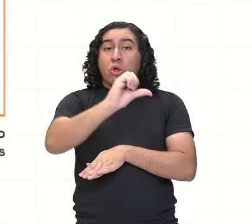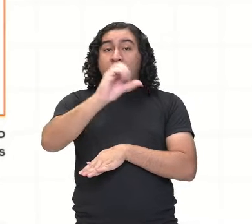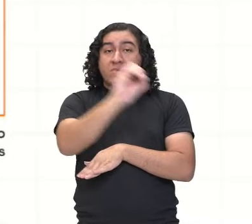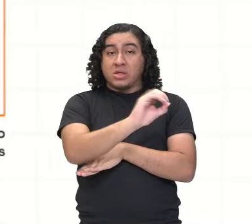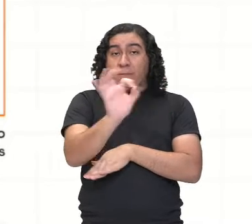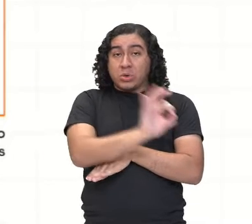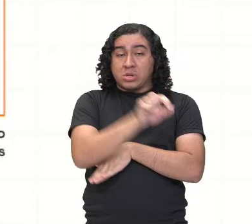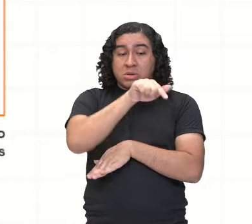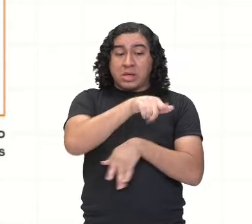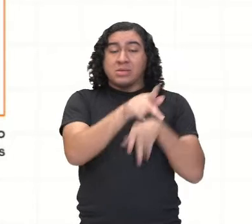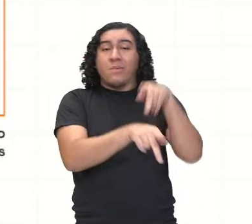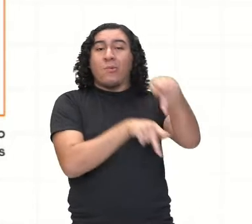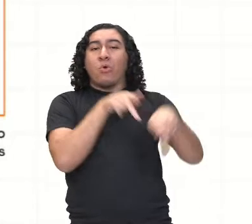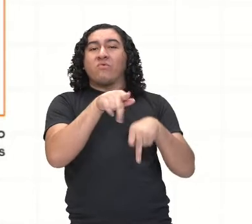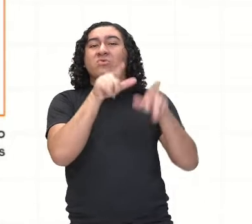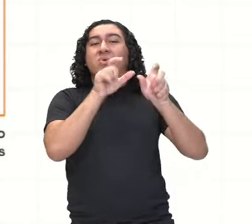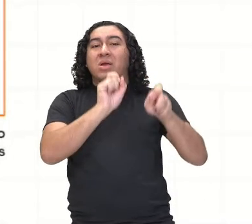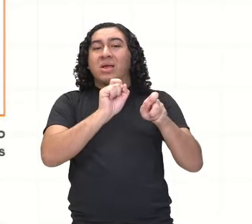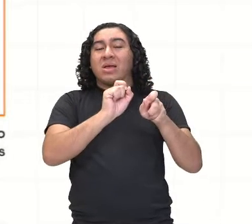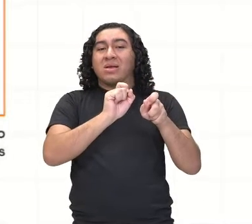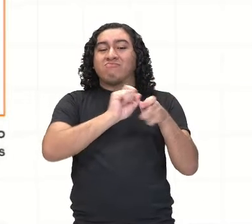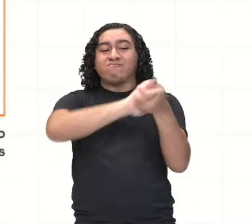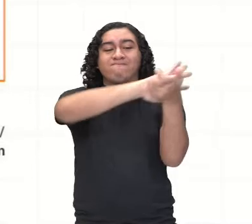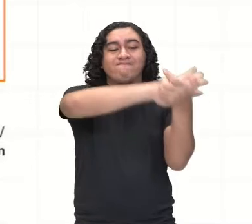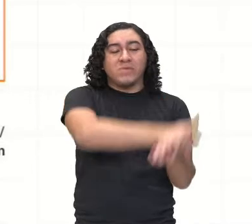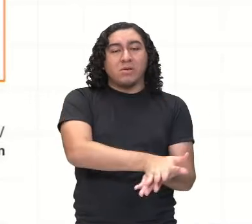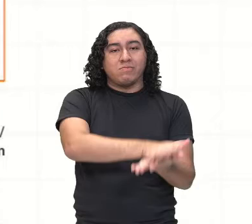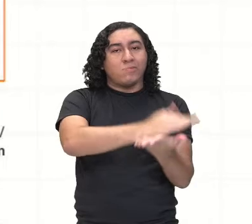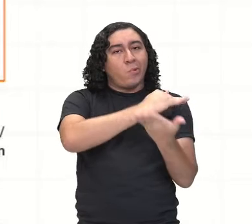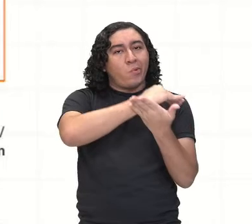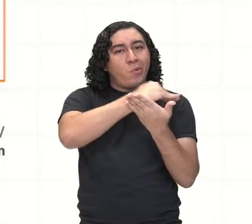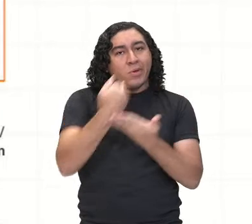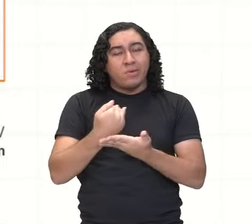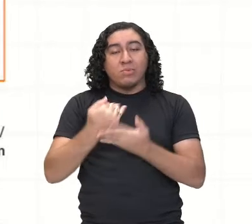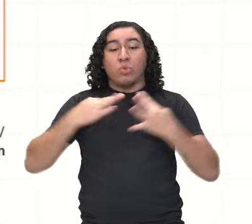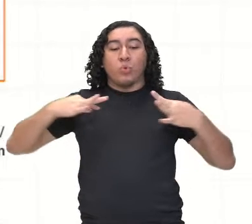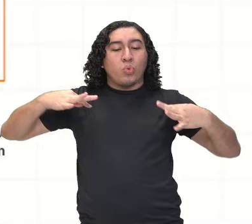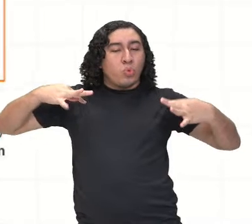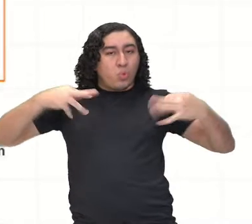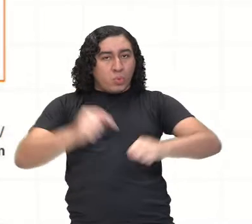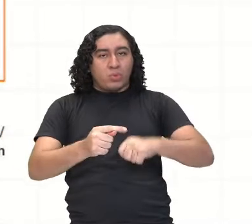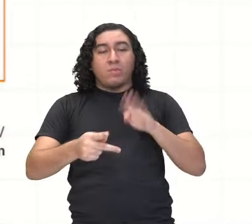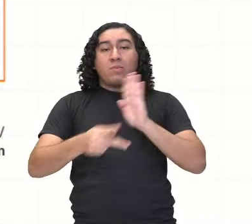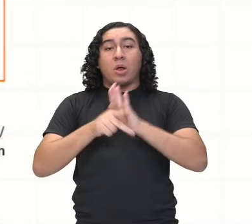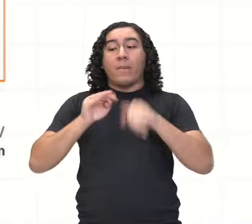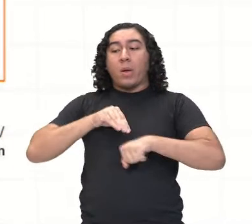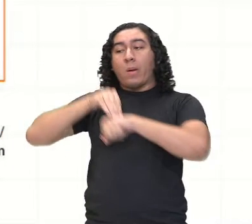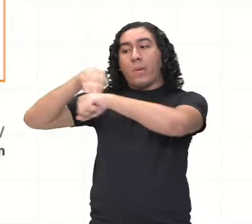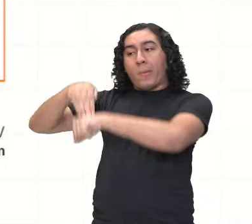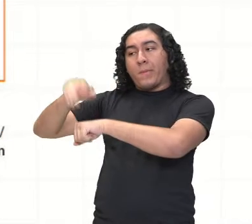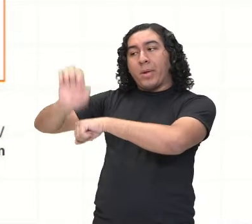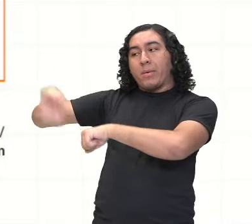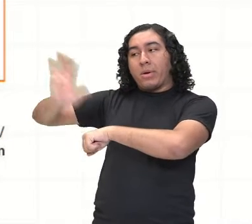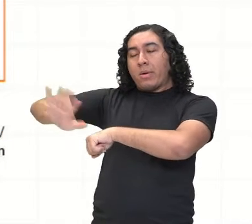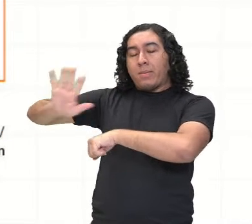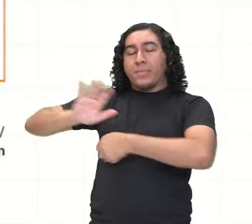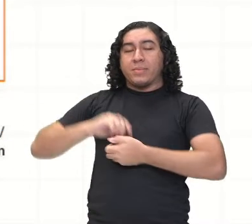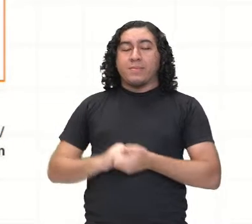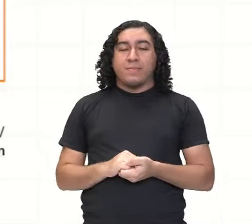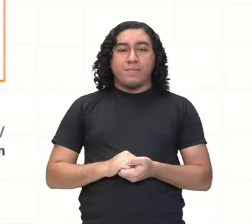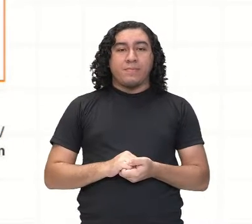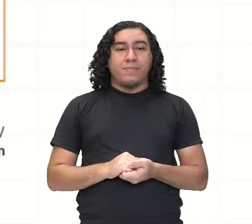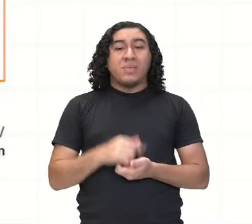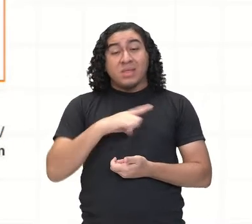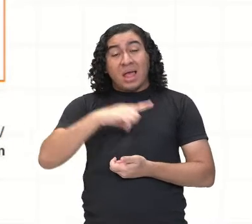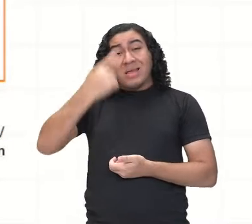dessa população ela foi dizimada pelos exploradores europeus. E aqui a gente traz essa ideia,